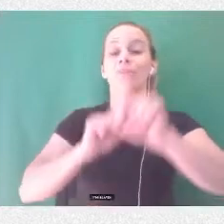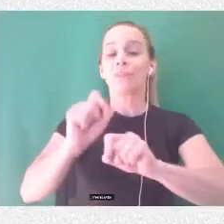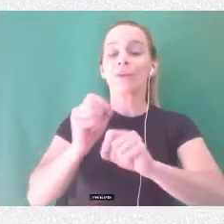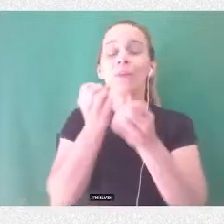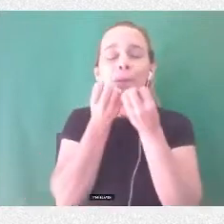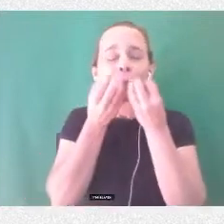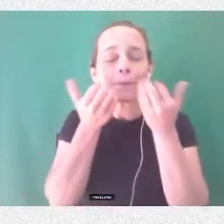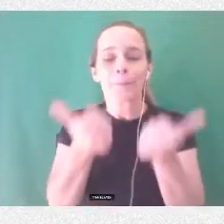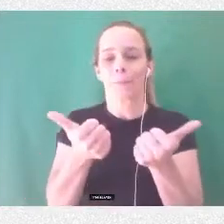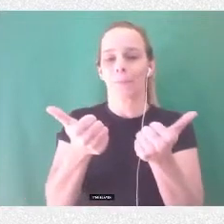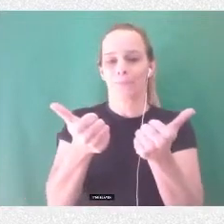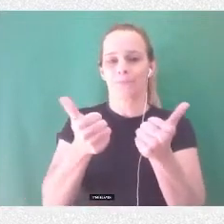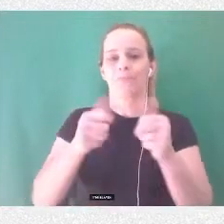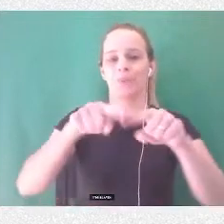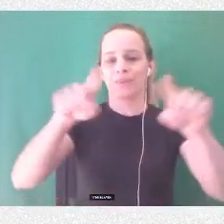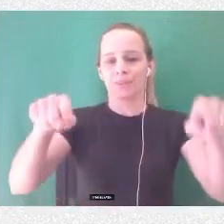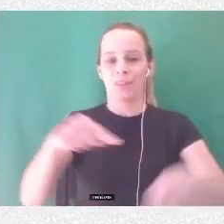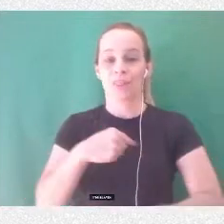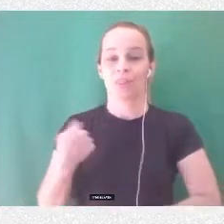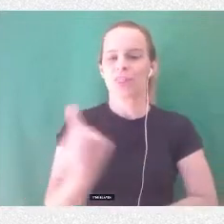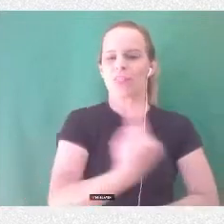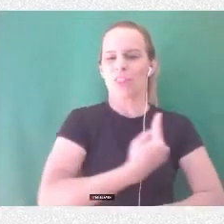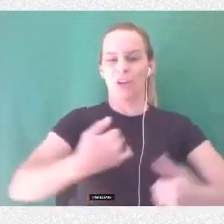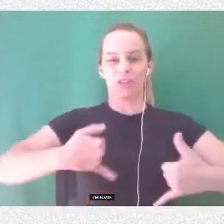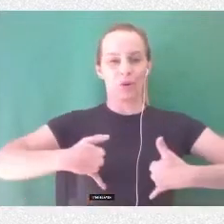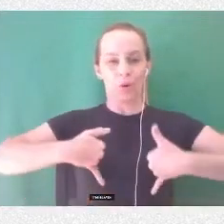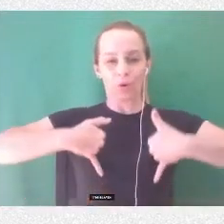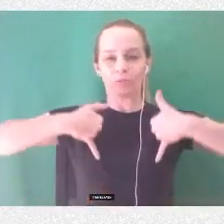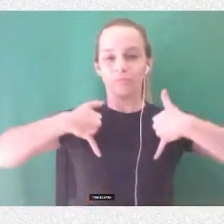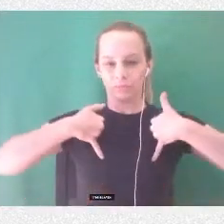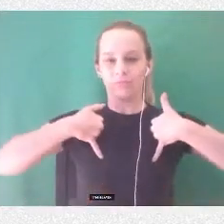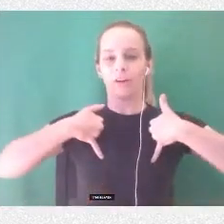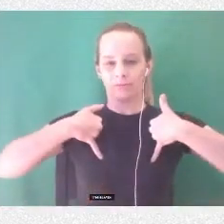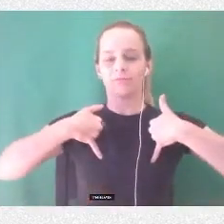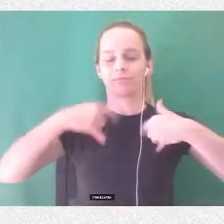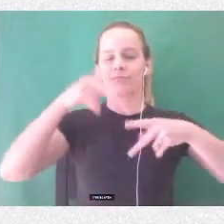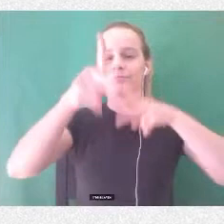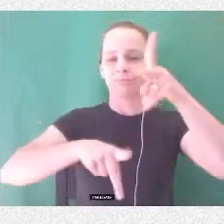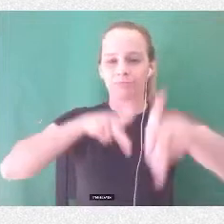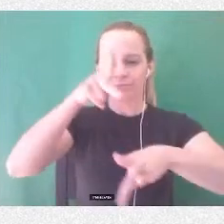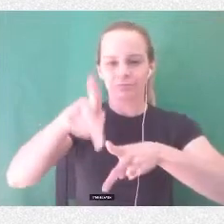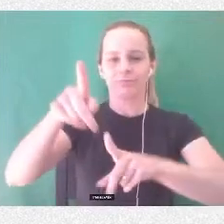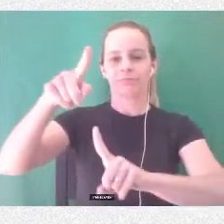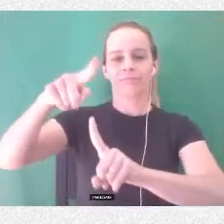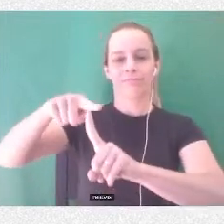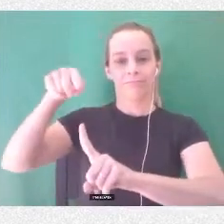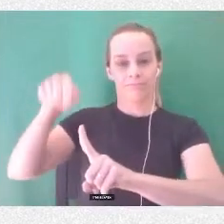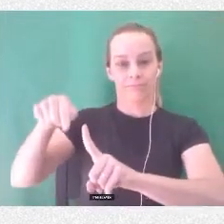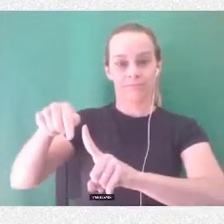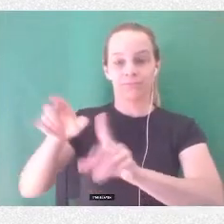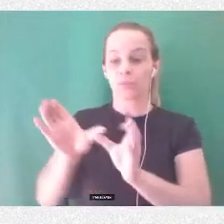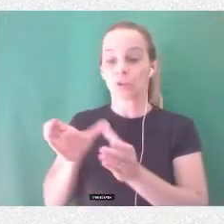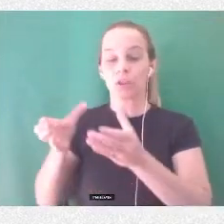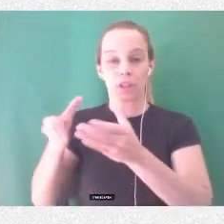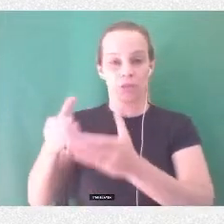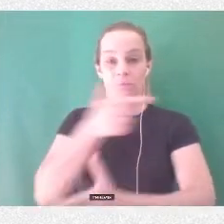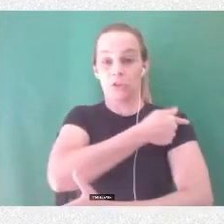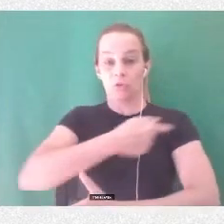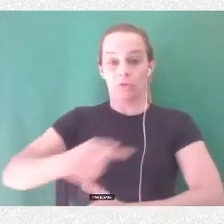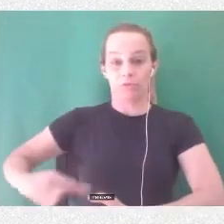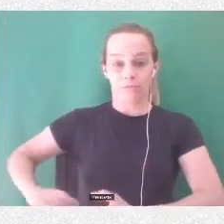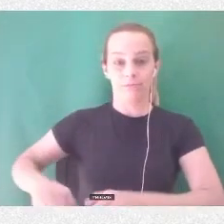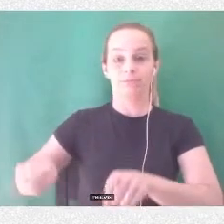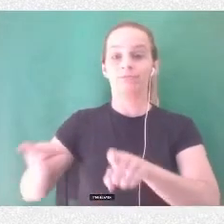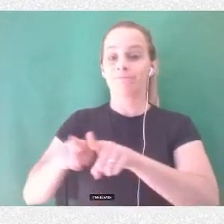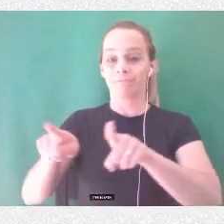aqui muito orgulhosos do povo de Toledo e de toda a equipe de governo, especialmente os